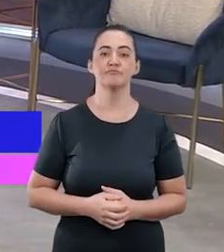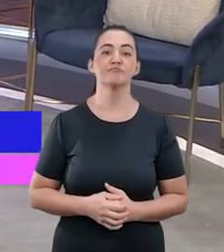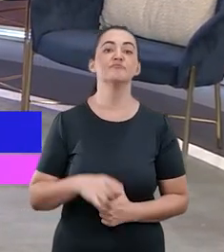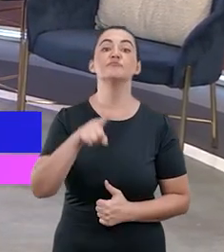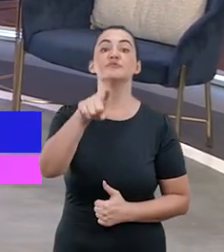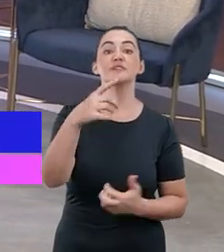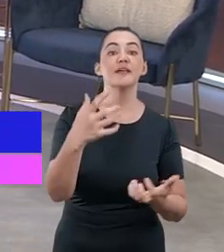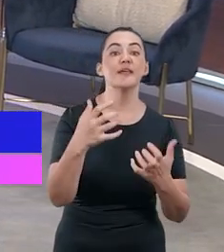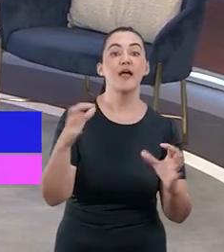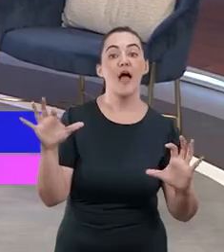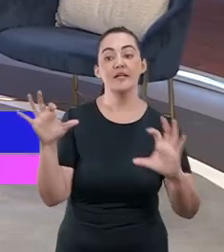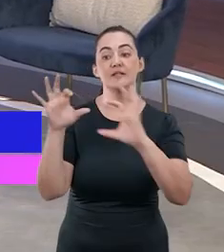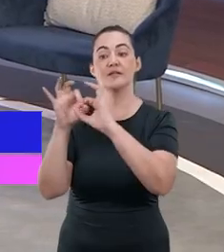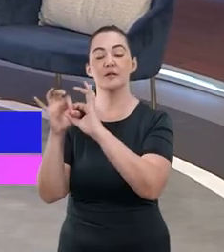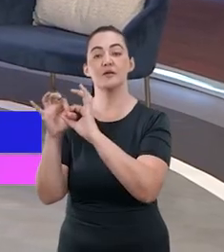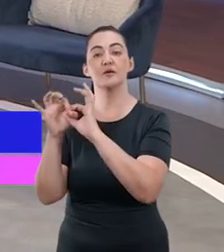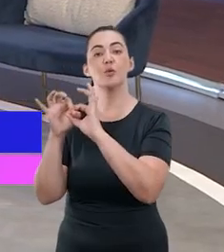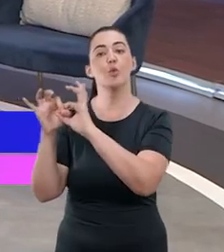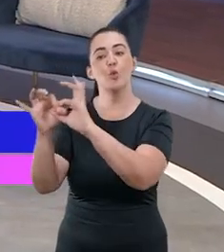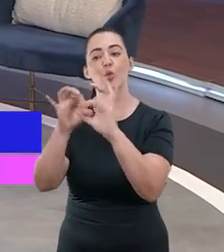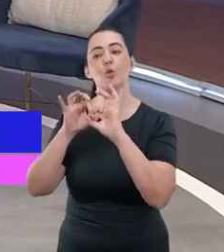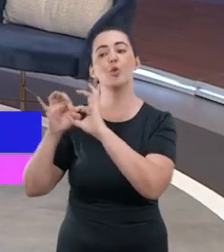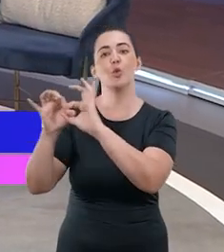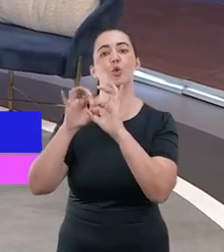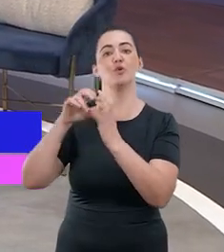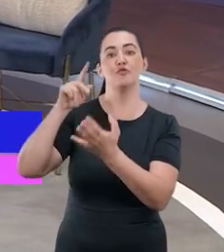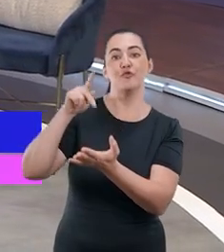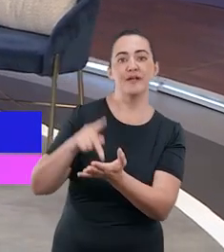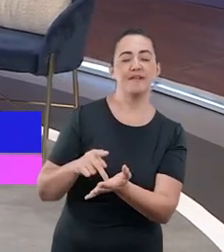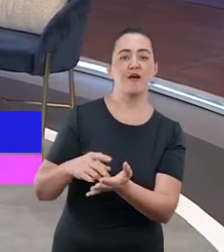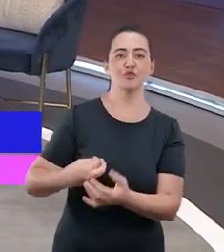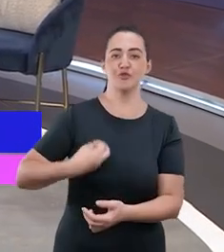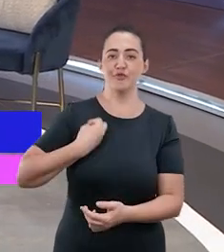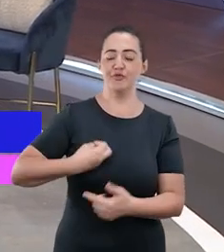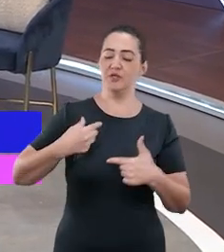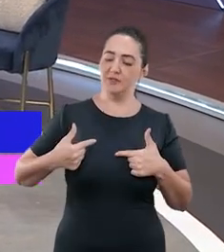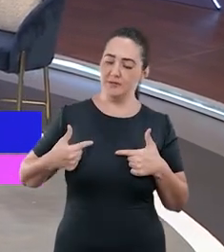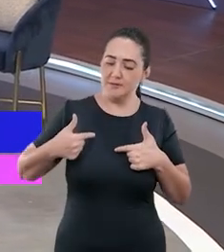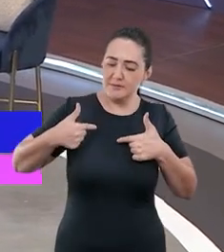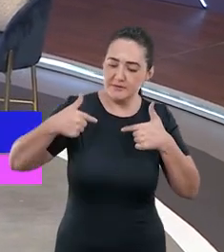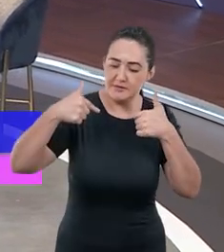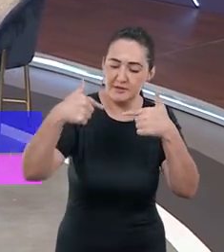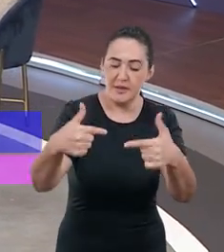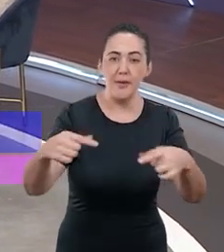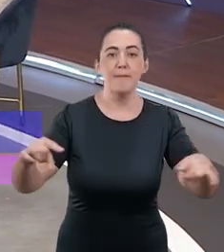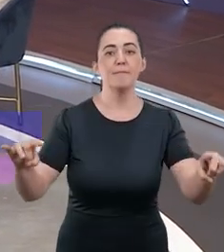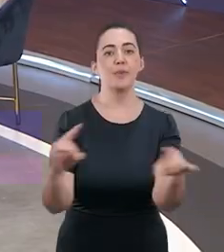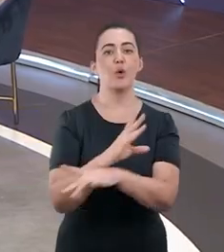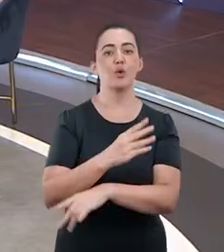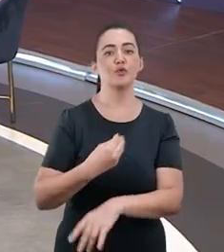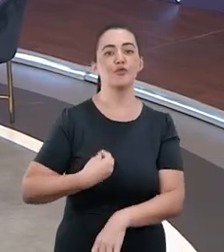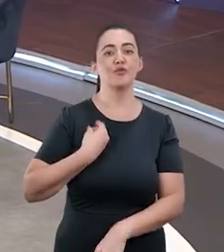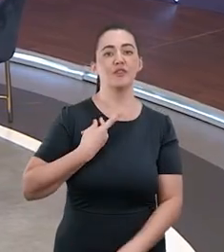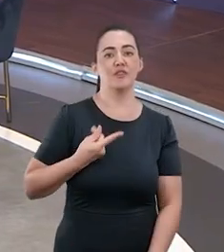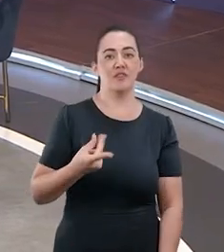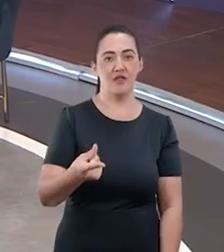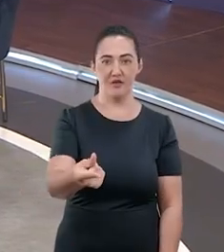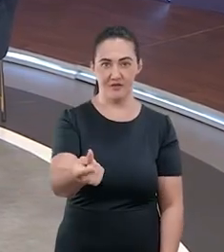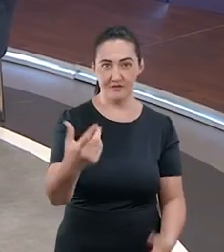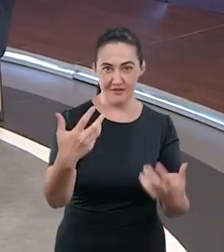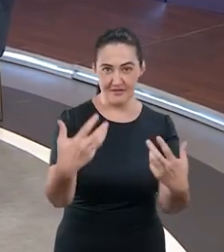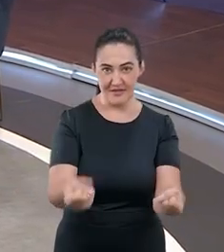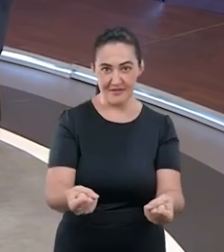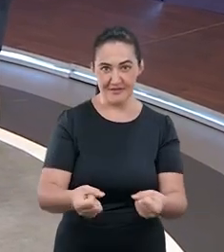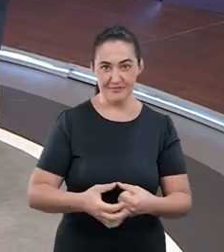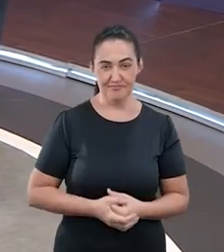à verdade do Senhor, andar de acordo com essa verdade e preparar-se para a eternidade? Eu estou aqui com